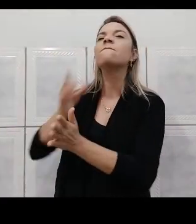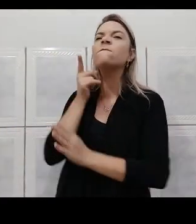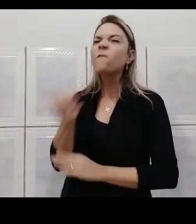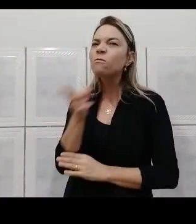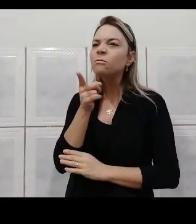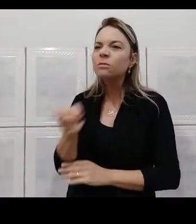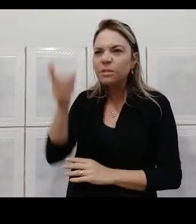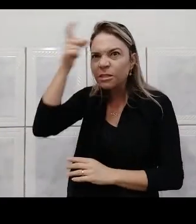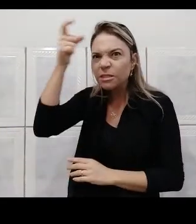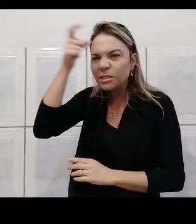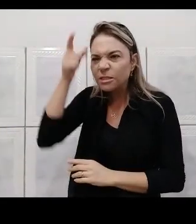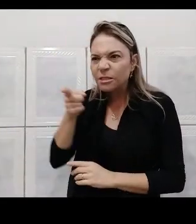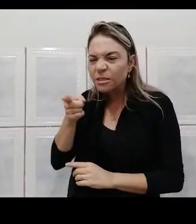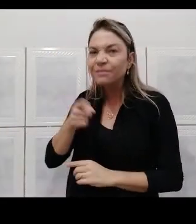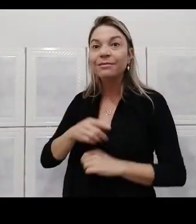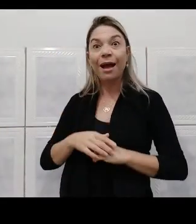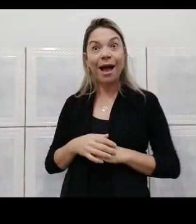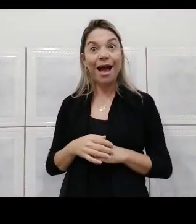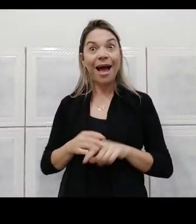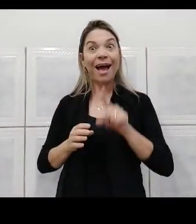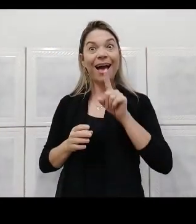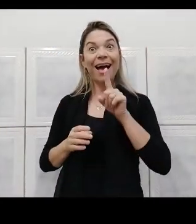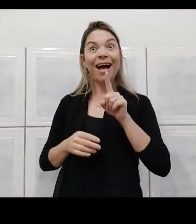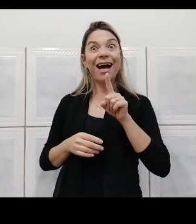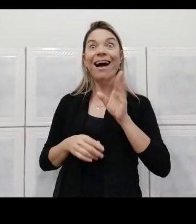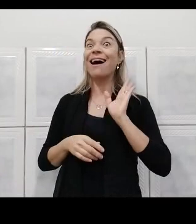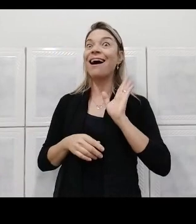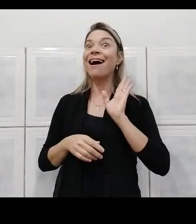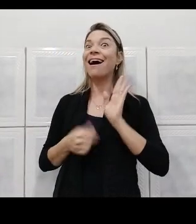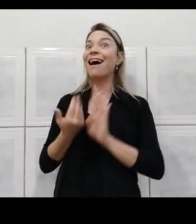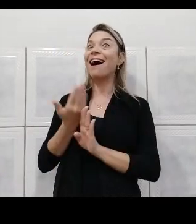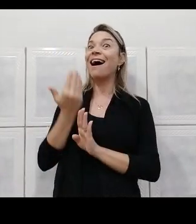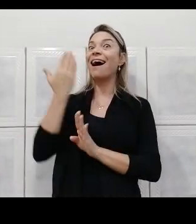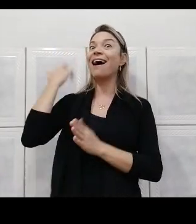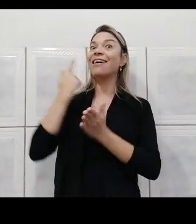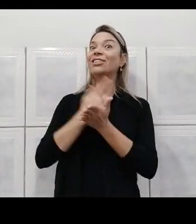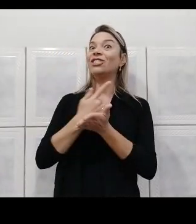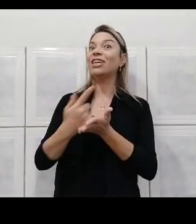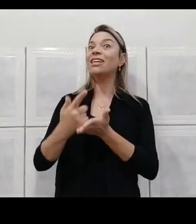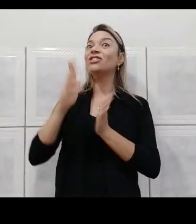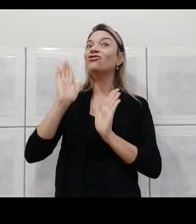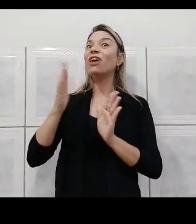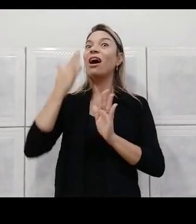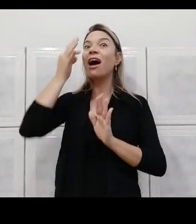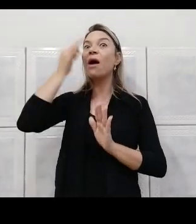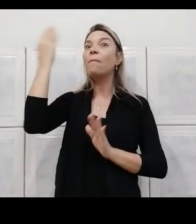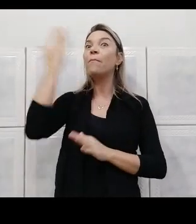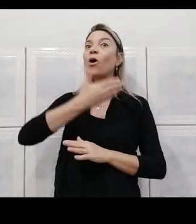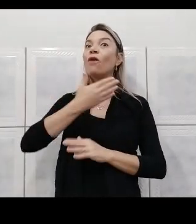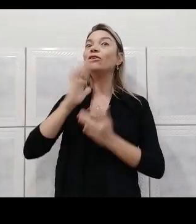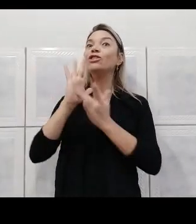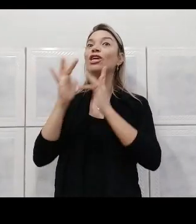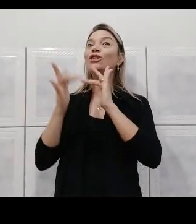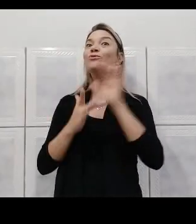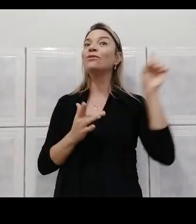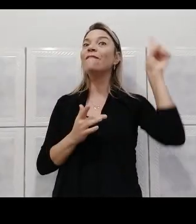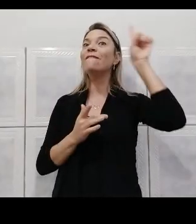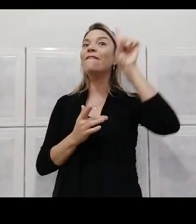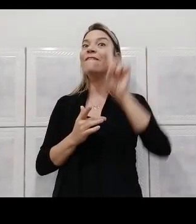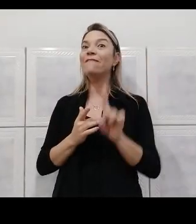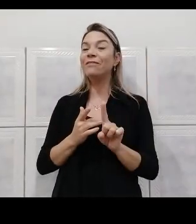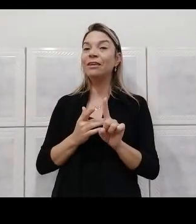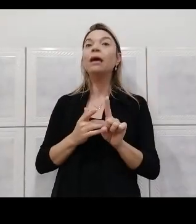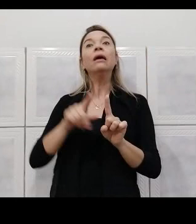um, e aqui a referência é ao Filho do Homem, Jesus Cristo, que nascerá de mulher, e Jesus nasceu da Virgem